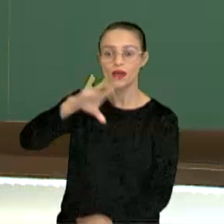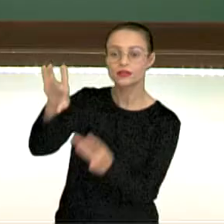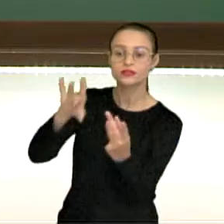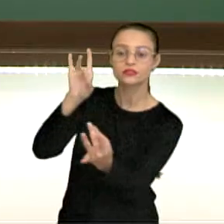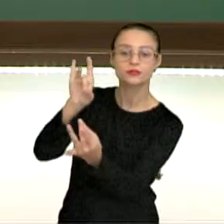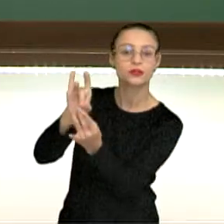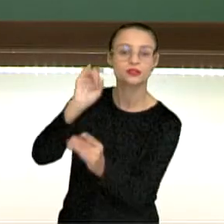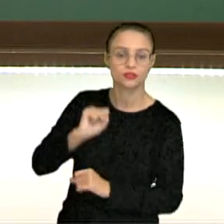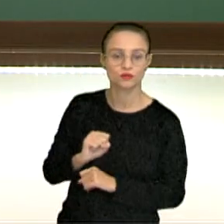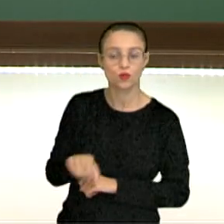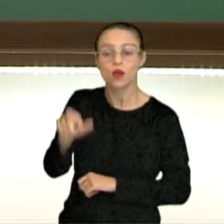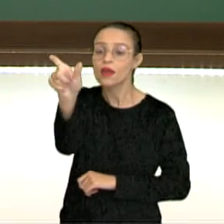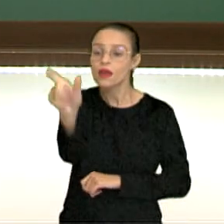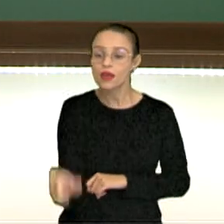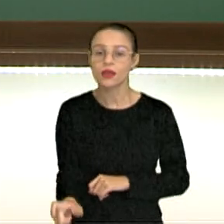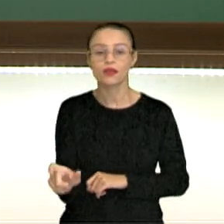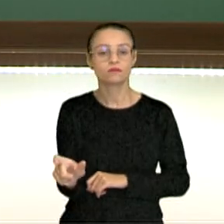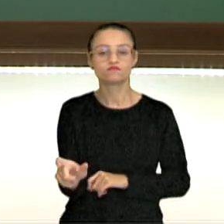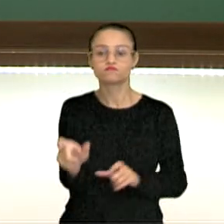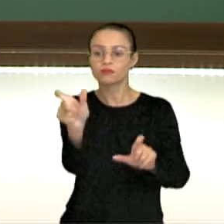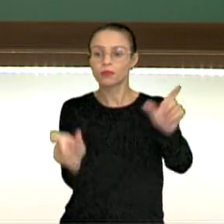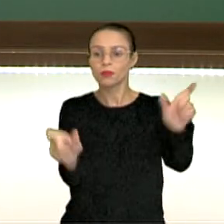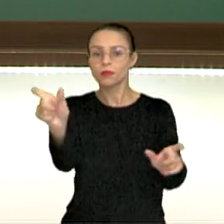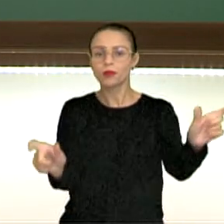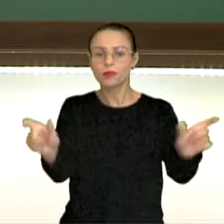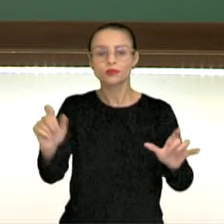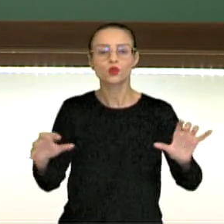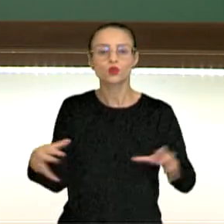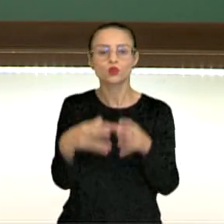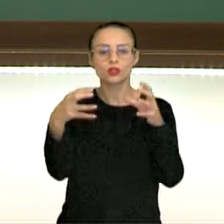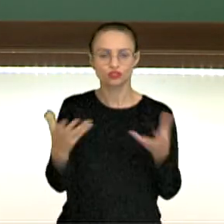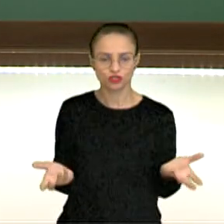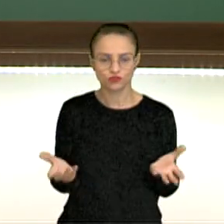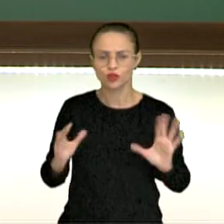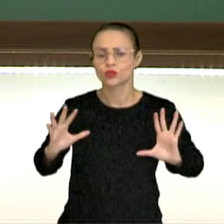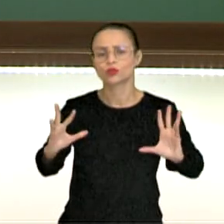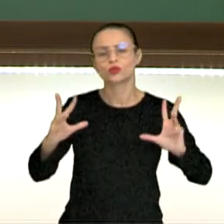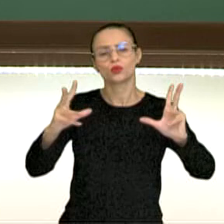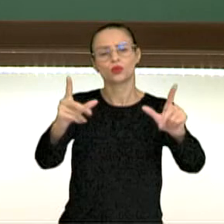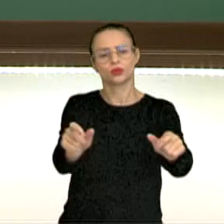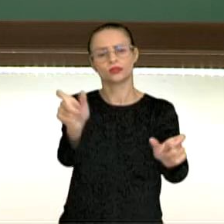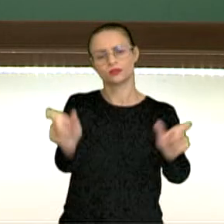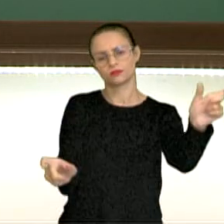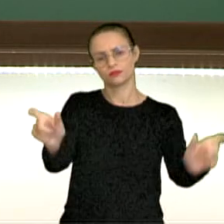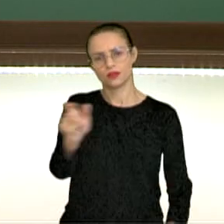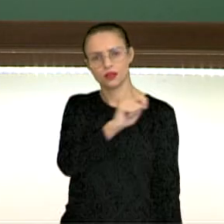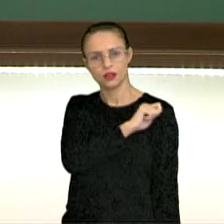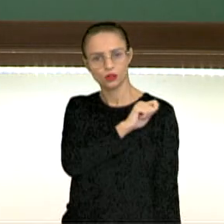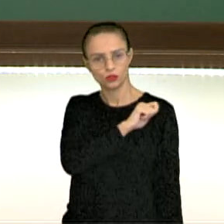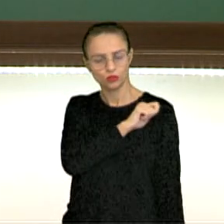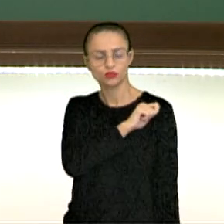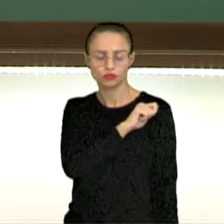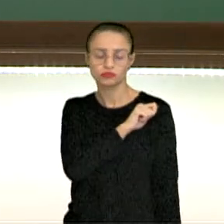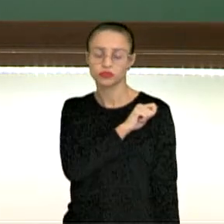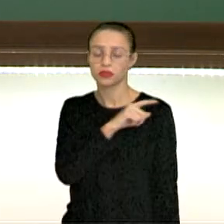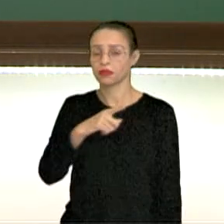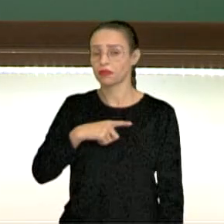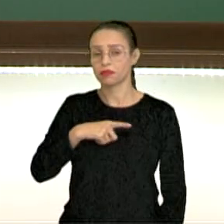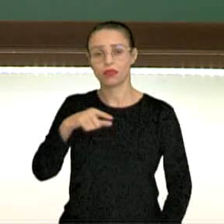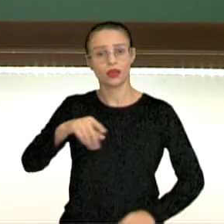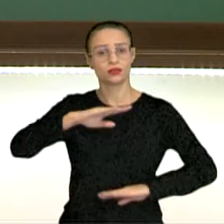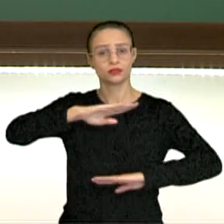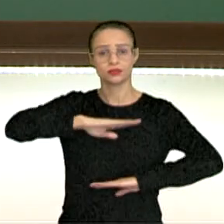mas sim um destinatário coletivo, como nós vimos na resposta, a todos os estudantes que passam por essas